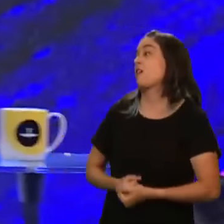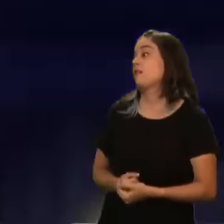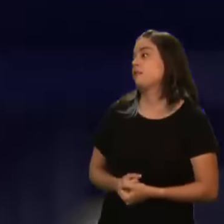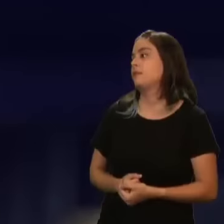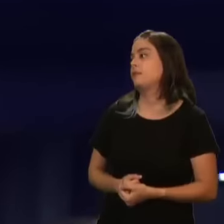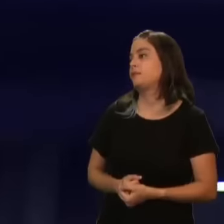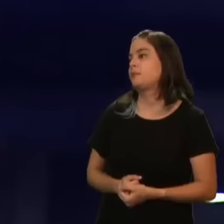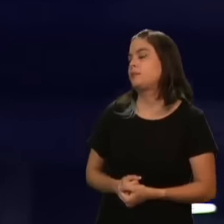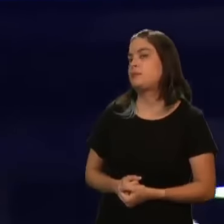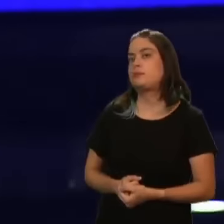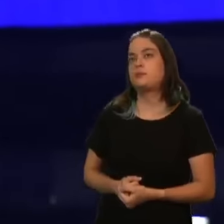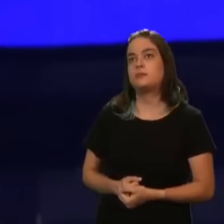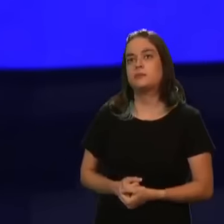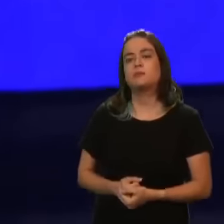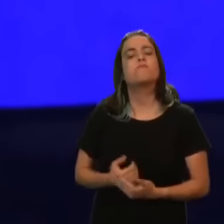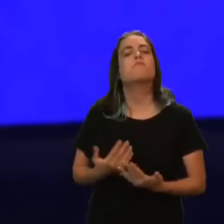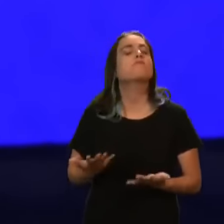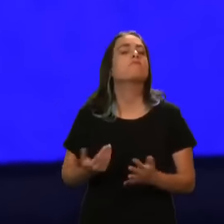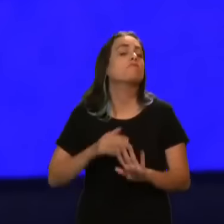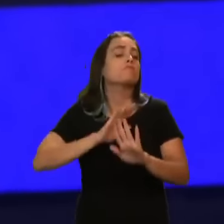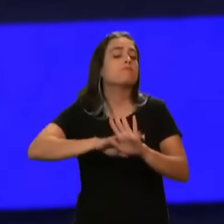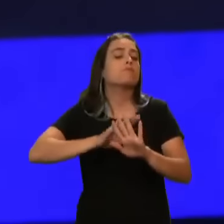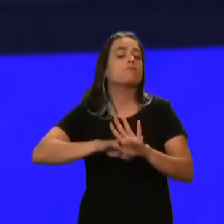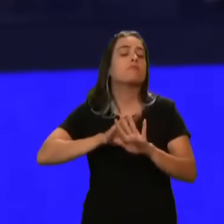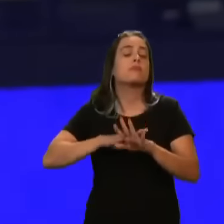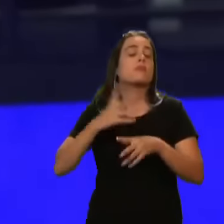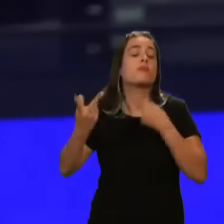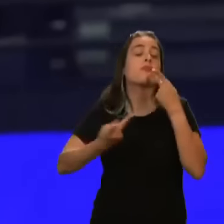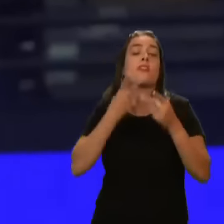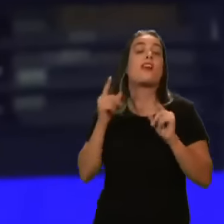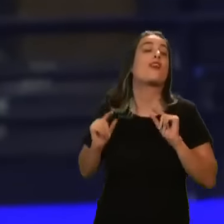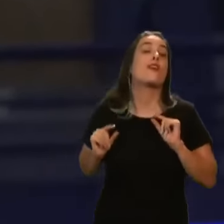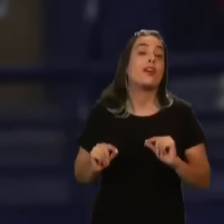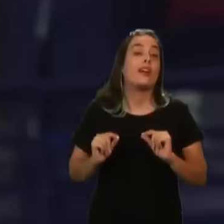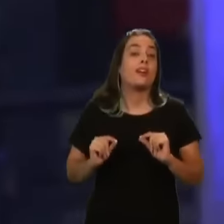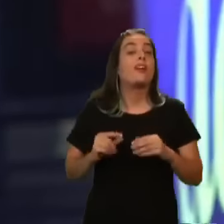O que você tem falado? É o que vai acontecer.